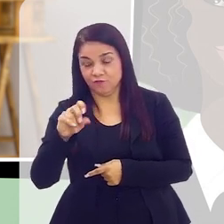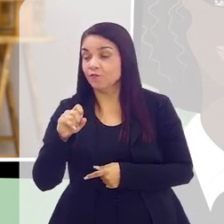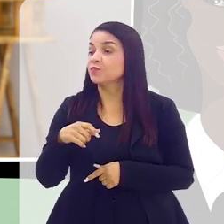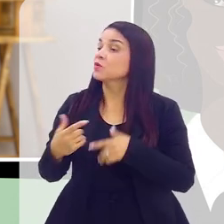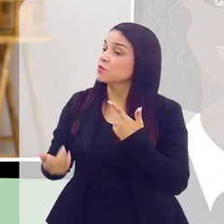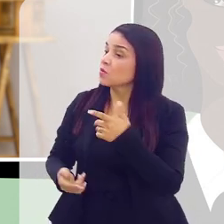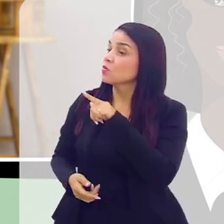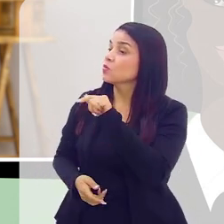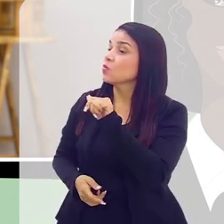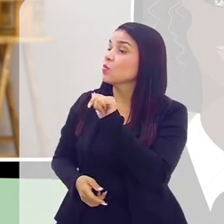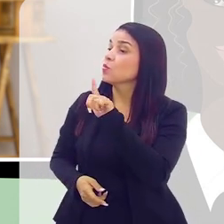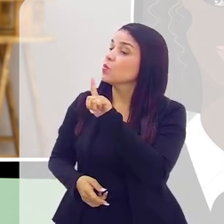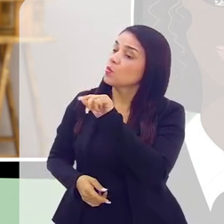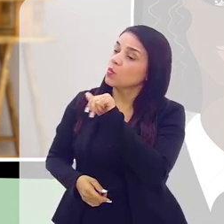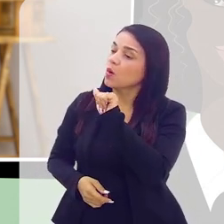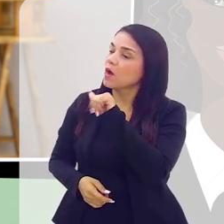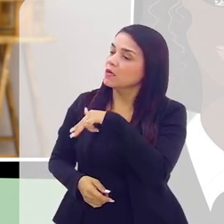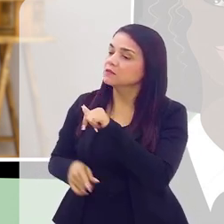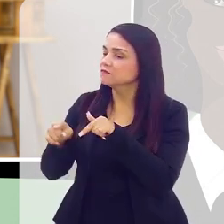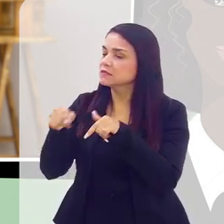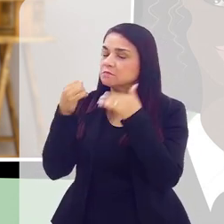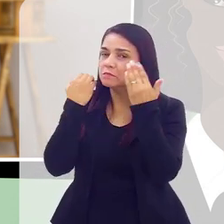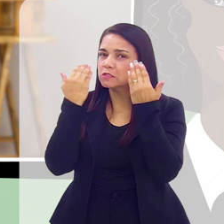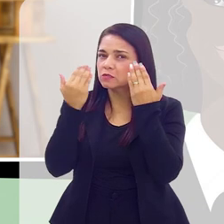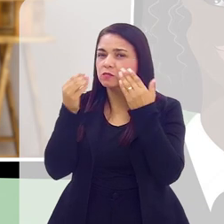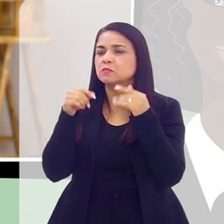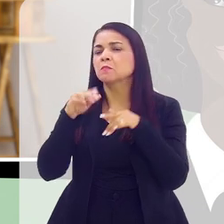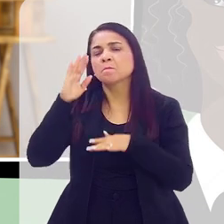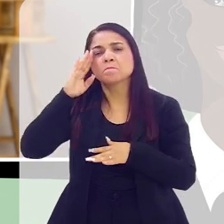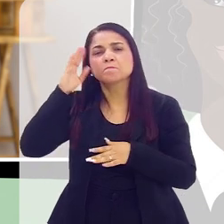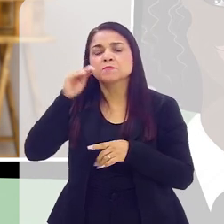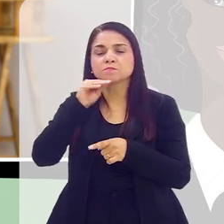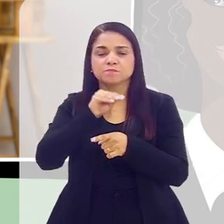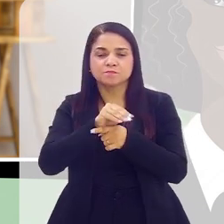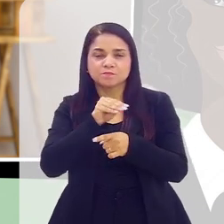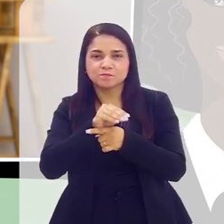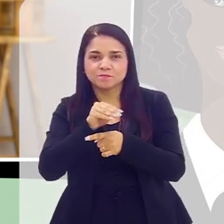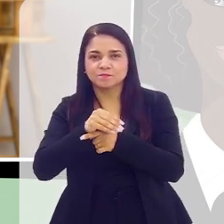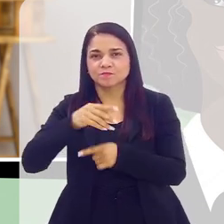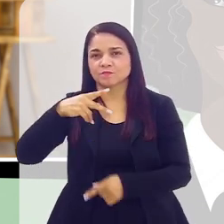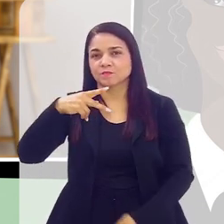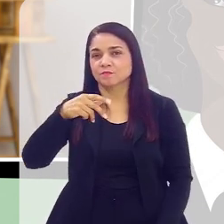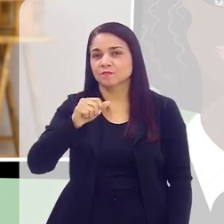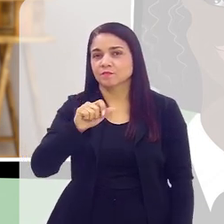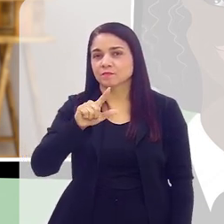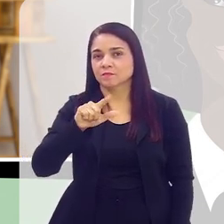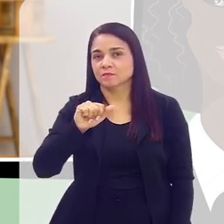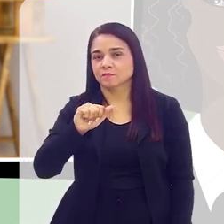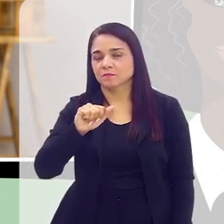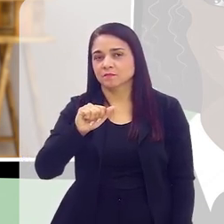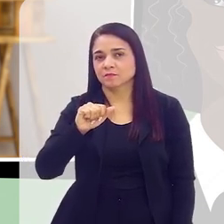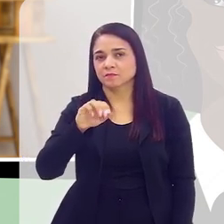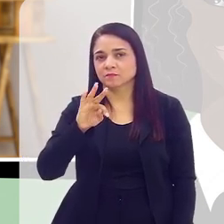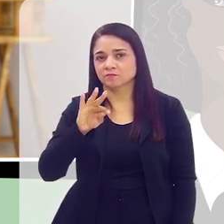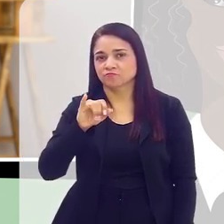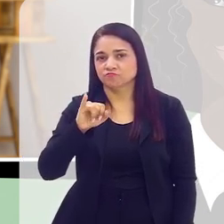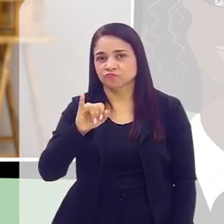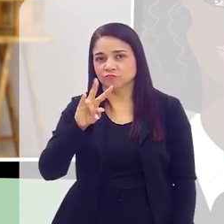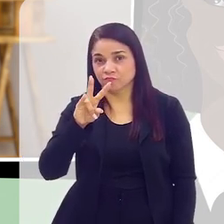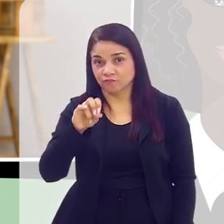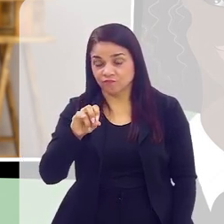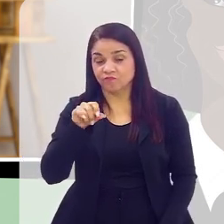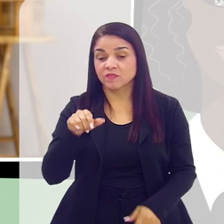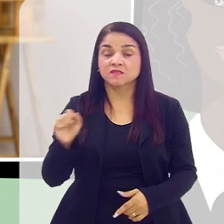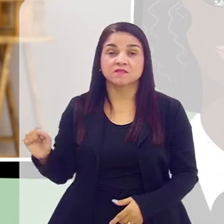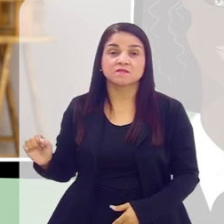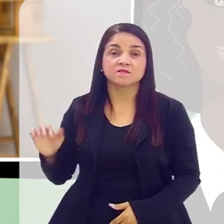Você é psicóloga. Quais seriam os principais cuidados paliativos, né, nesse projeto de favela